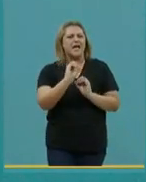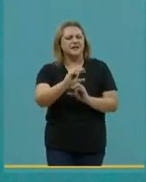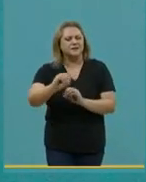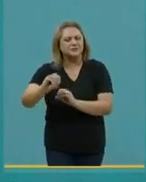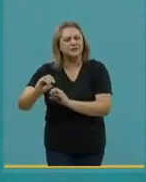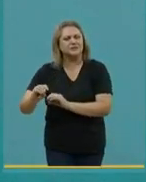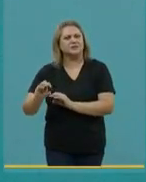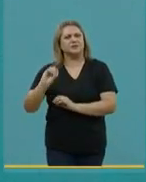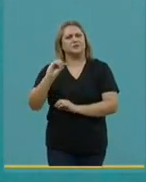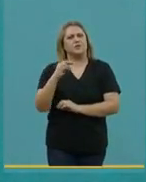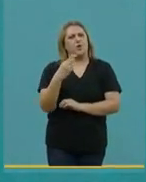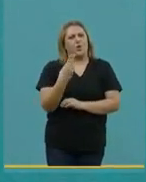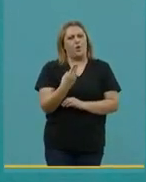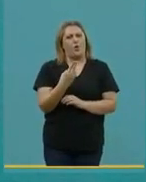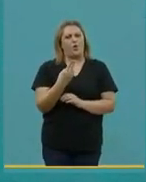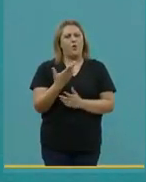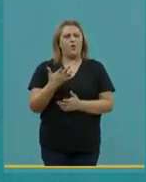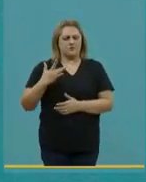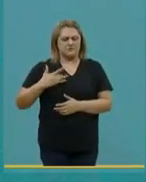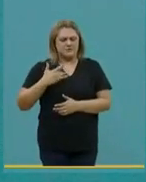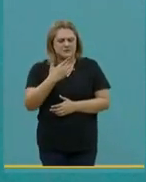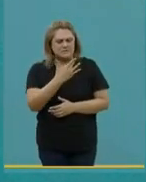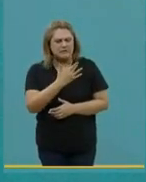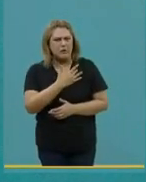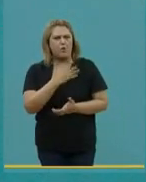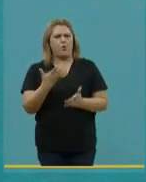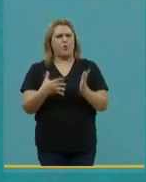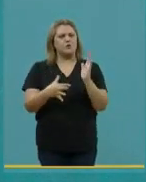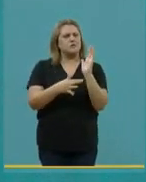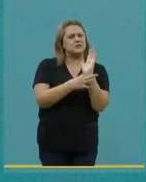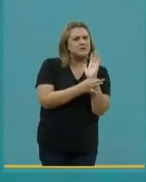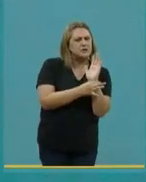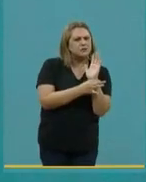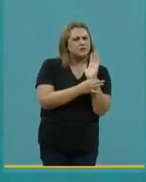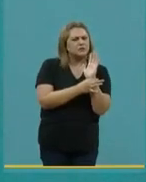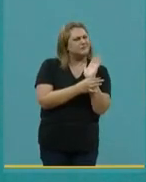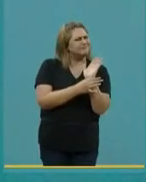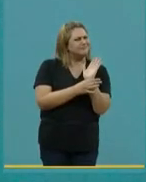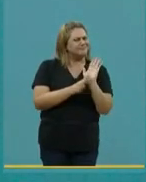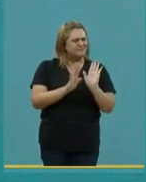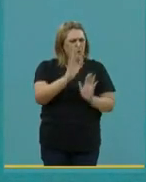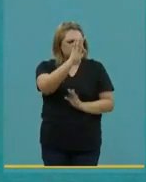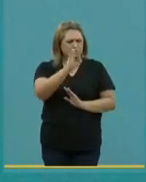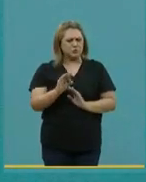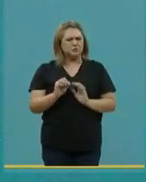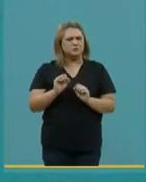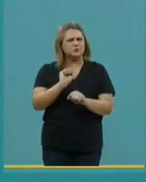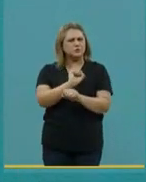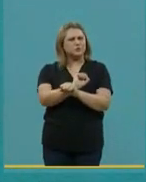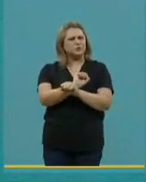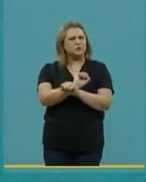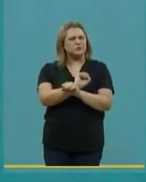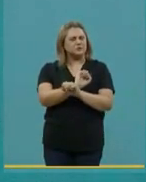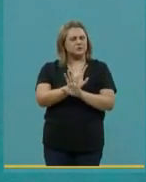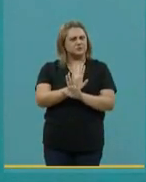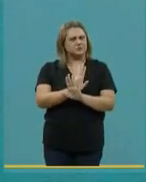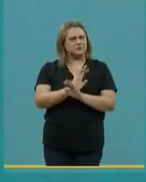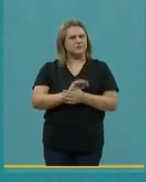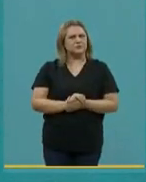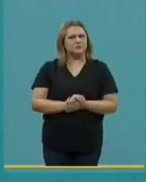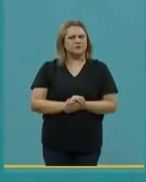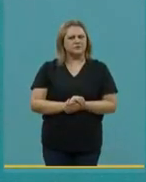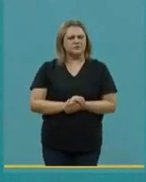e não congelar o pagamento dos juros por exemplo ele parece uma